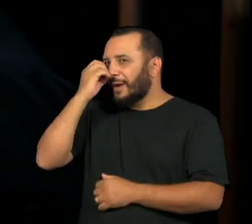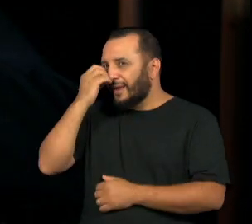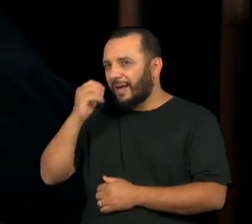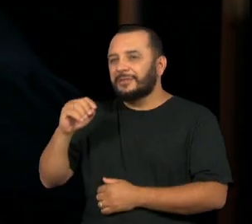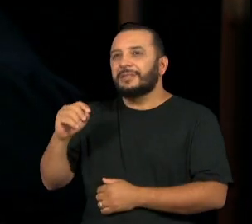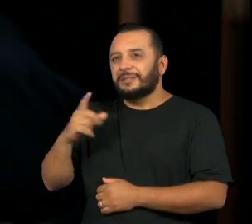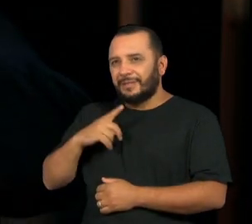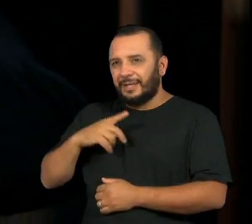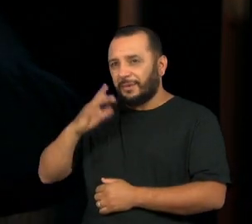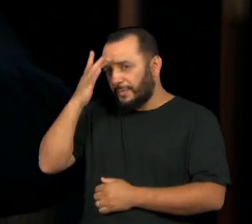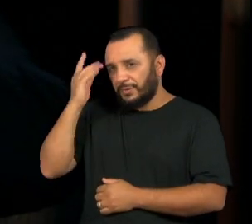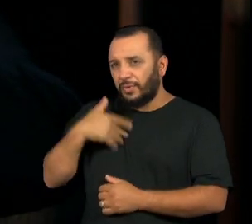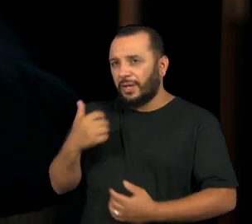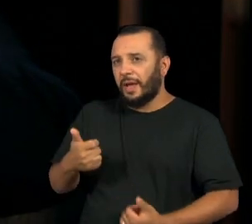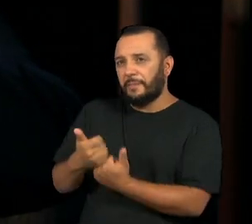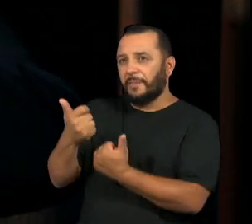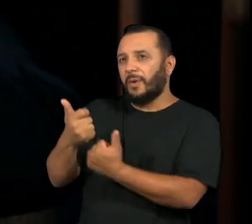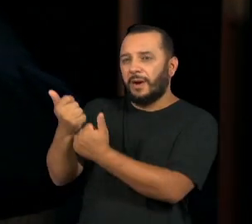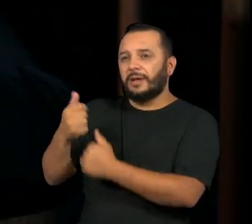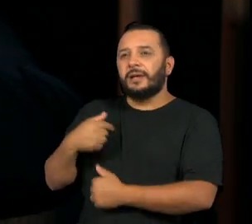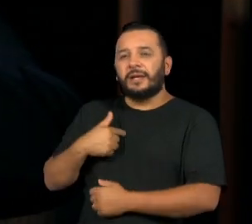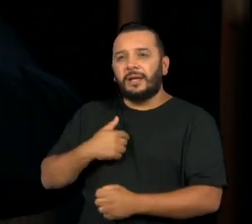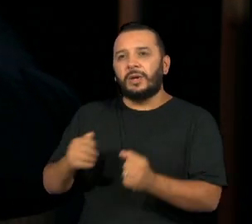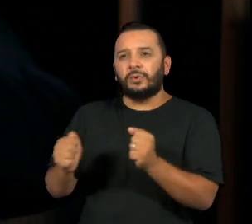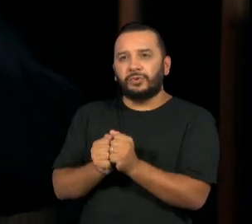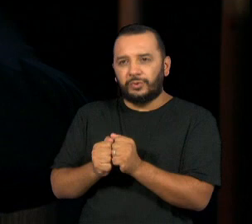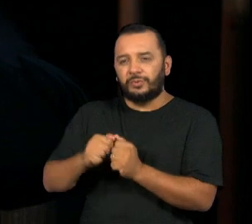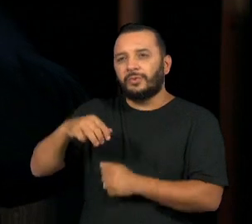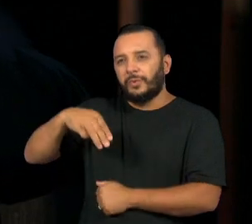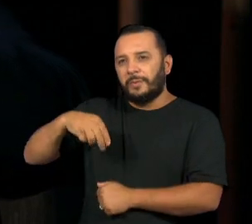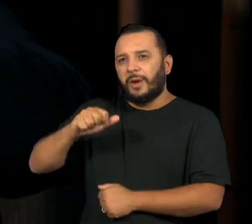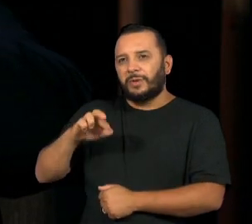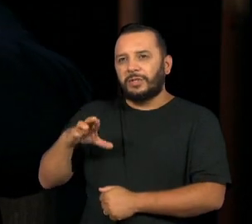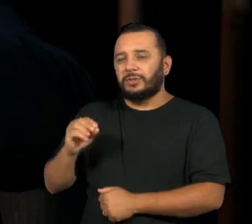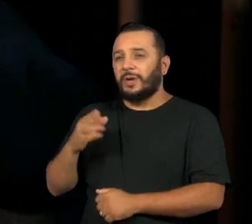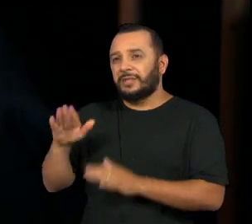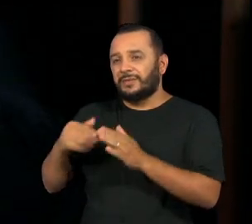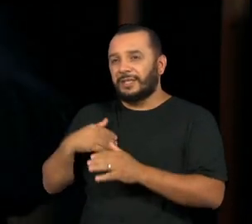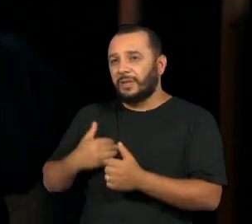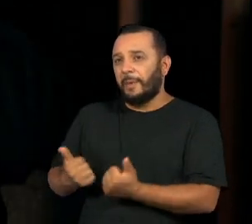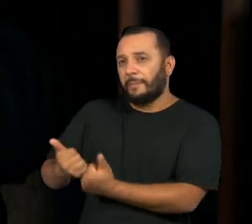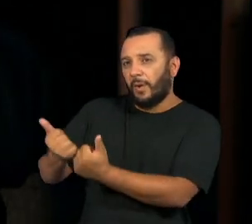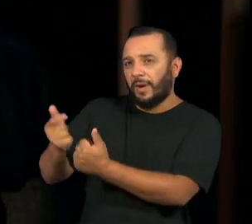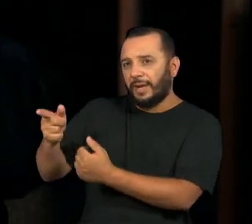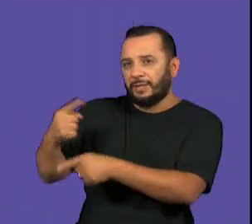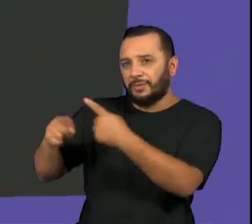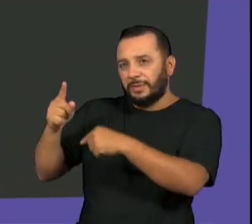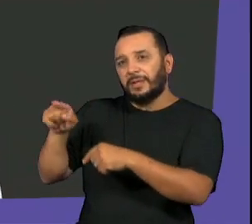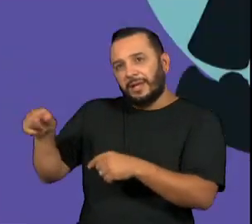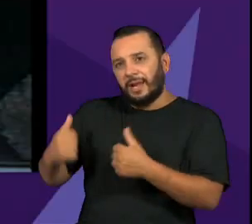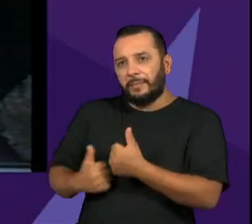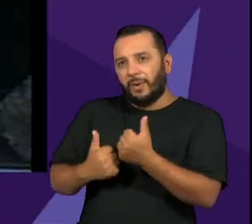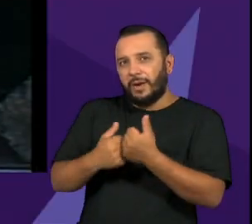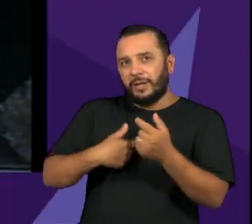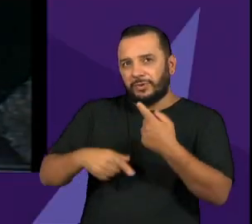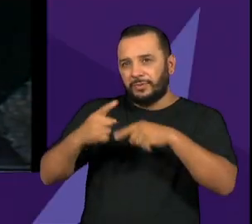escada, né? E eu e o Maurício, a gente, às vezes eu era o escada e às vezes ele era o escada.